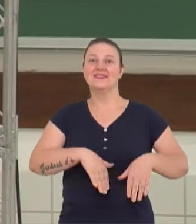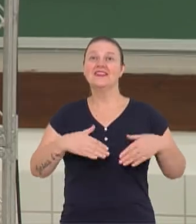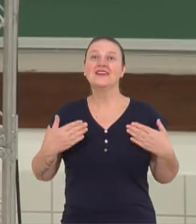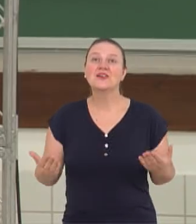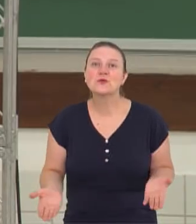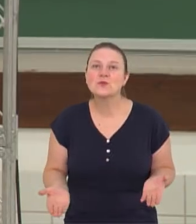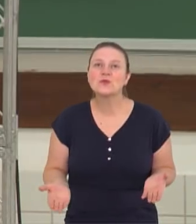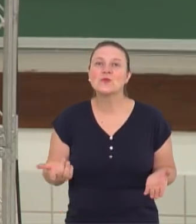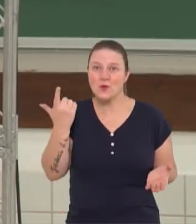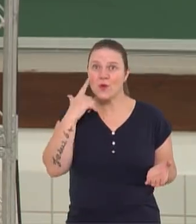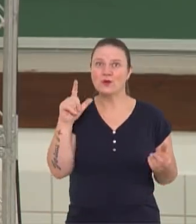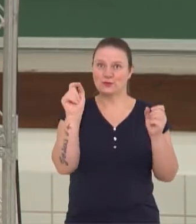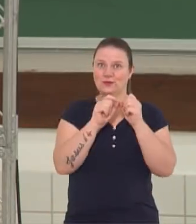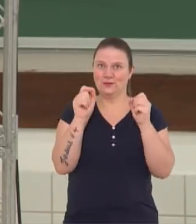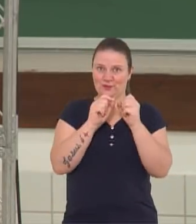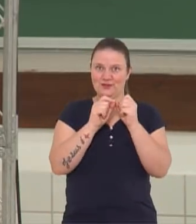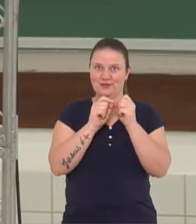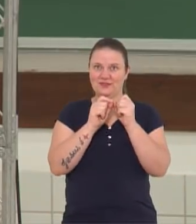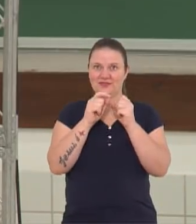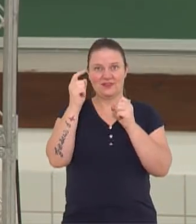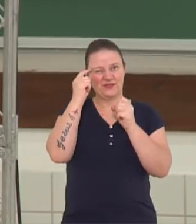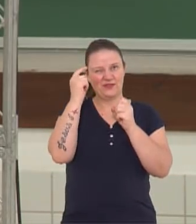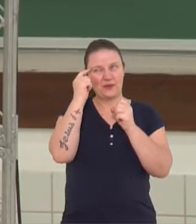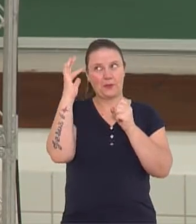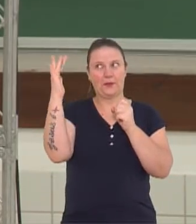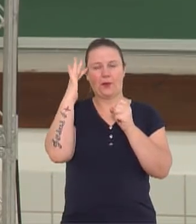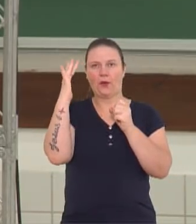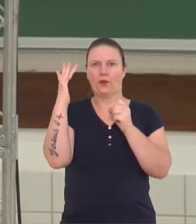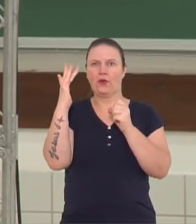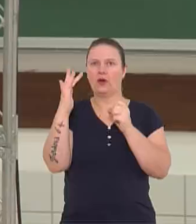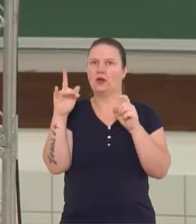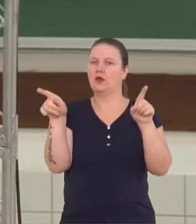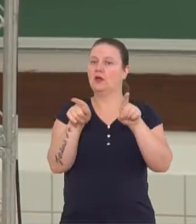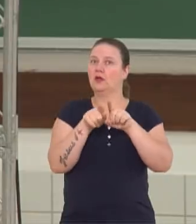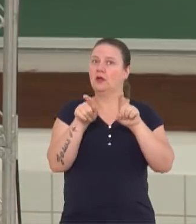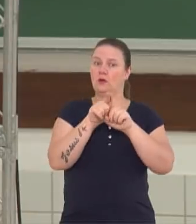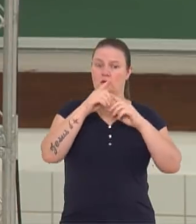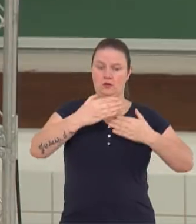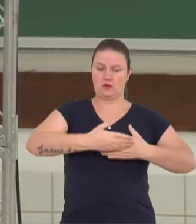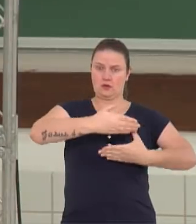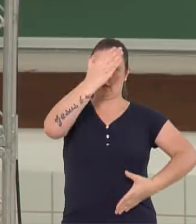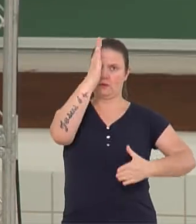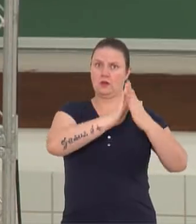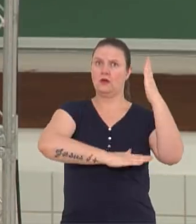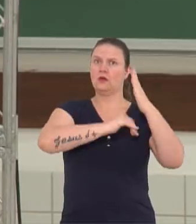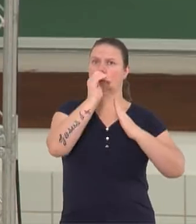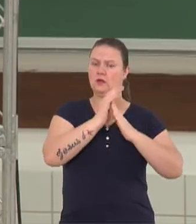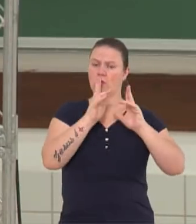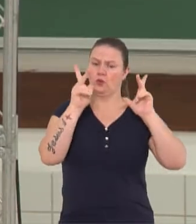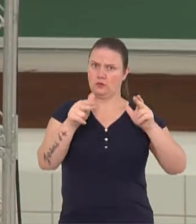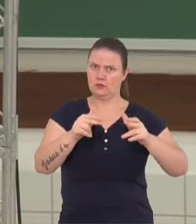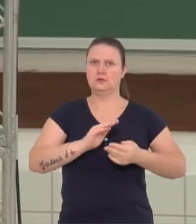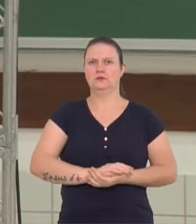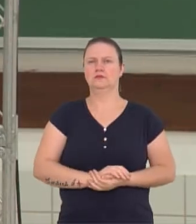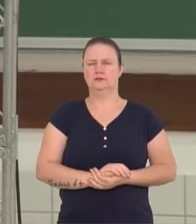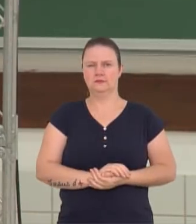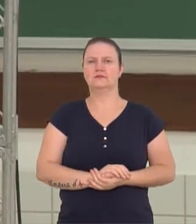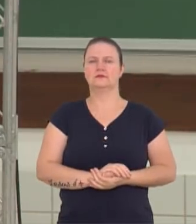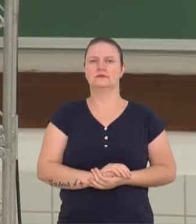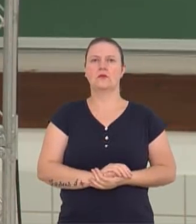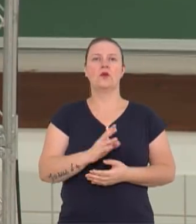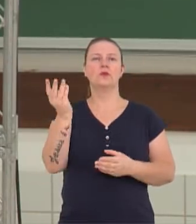E aí, conseguiram pensar? A ideia é a mesma da parede. Qual é a ideia? Vamos organizar nosso